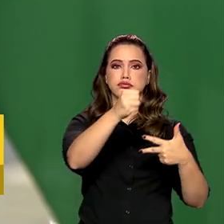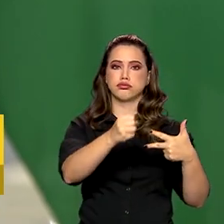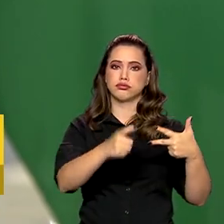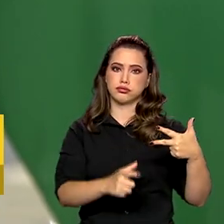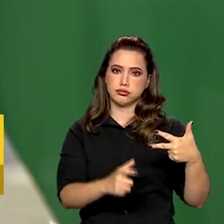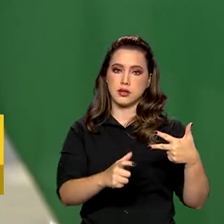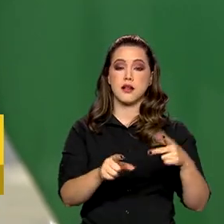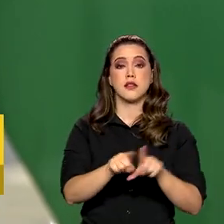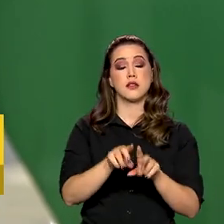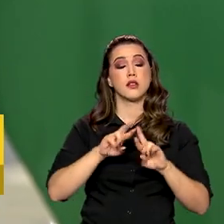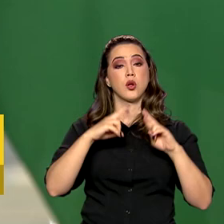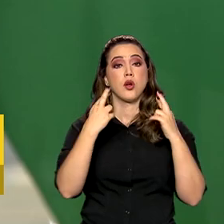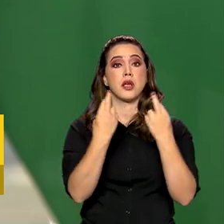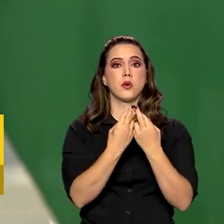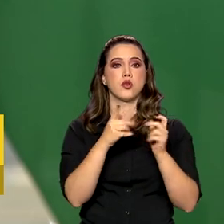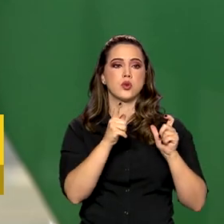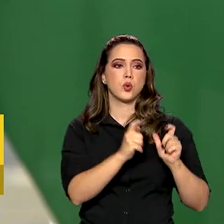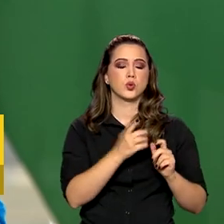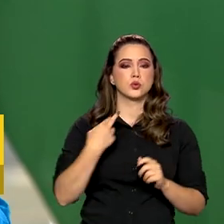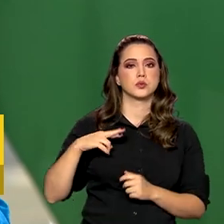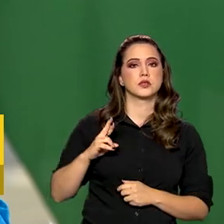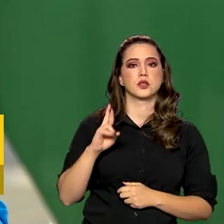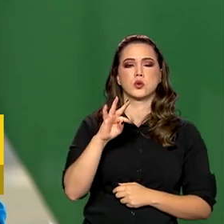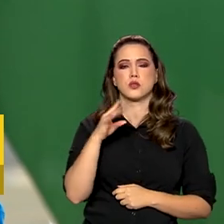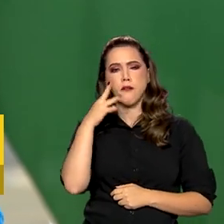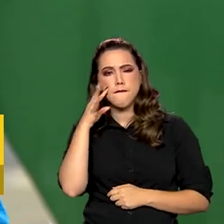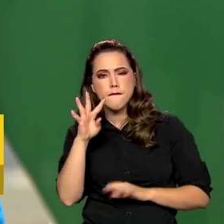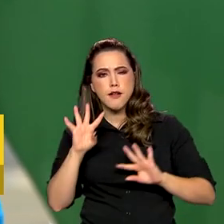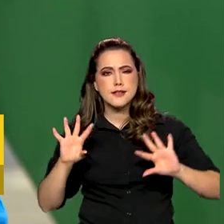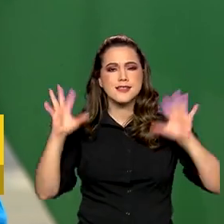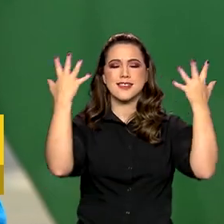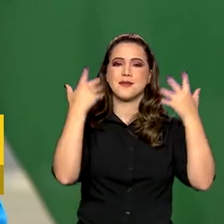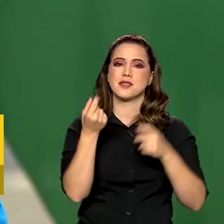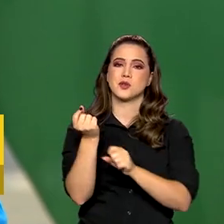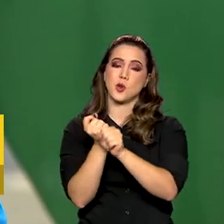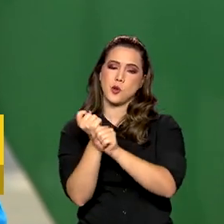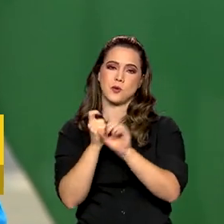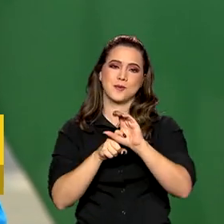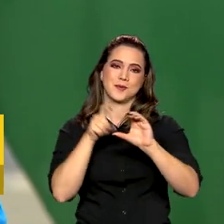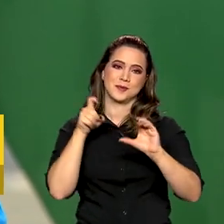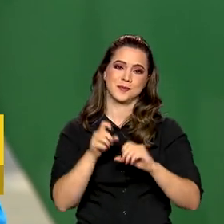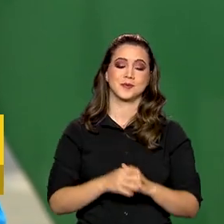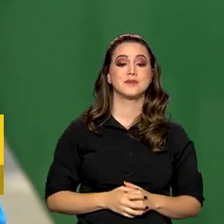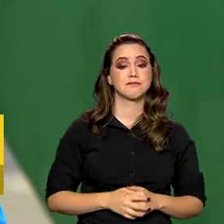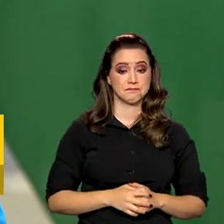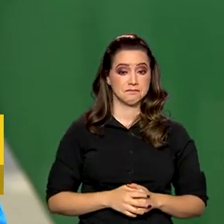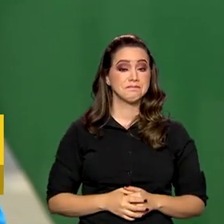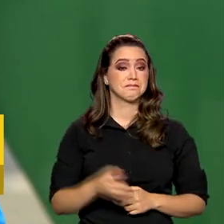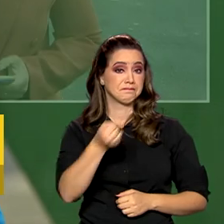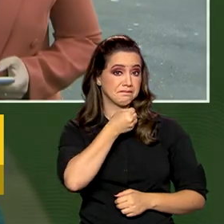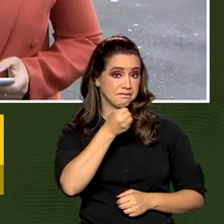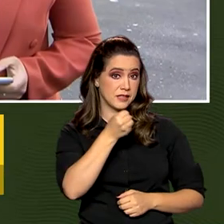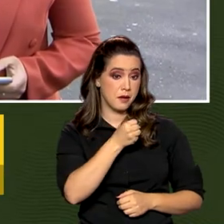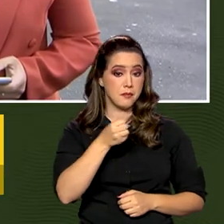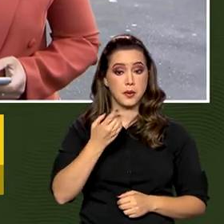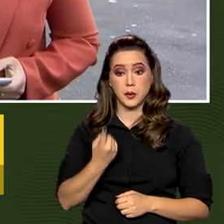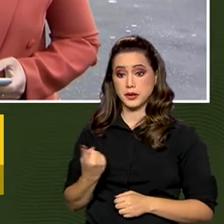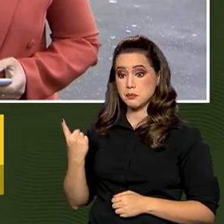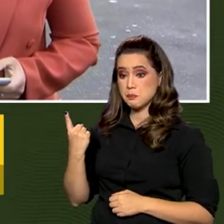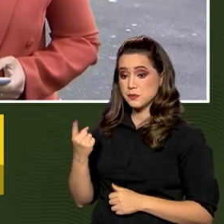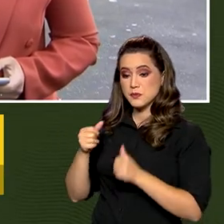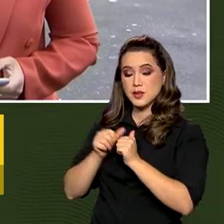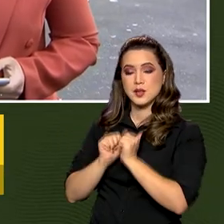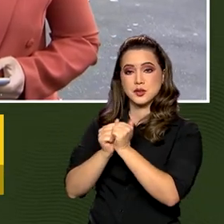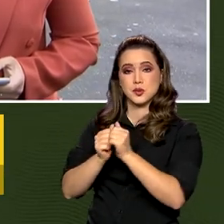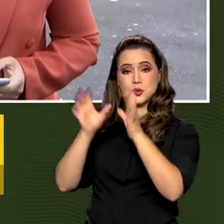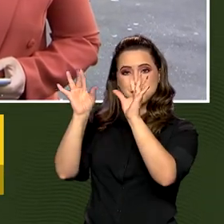as autoridades que vão acompanhar toda a celebração dos 200 anos de independência. A repórter Márcia Fernandes está lá e